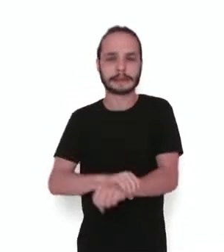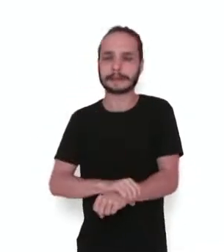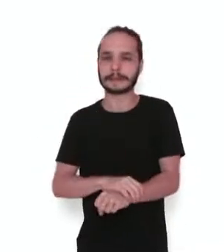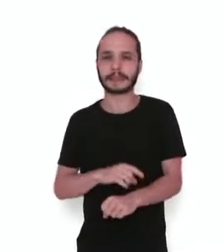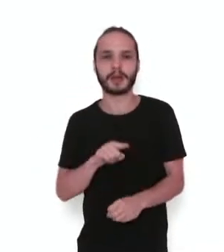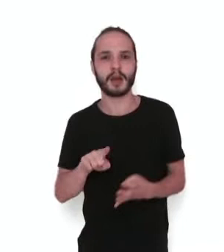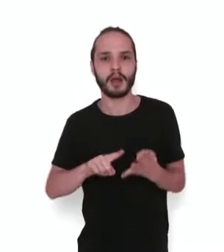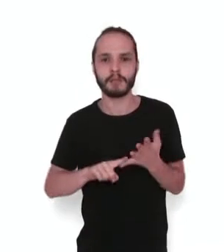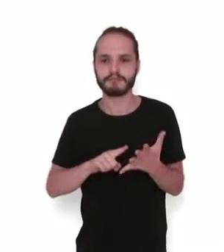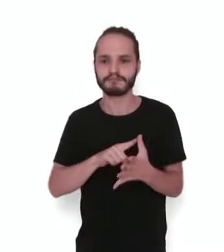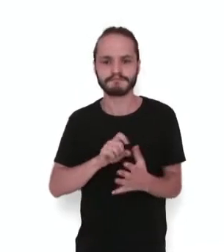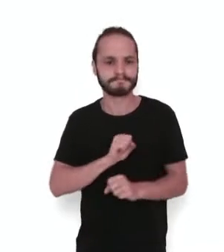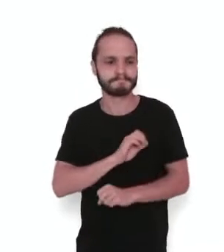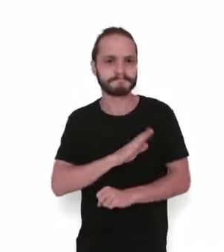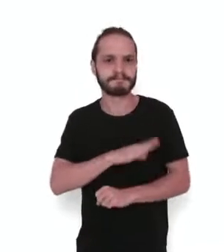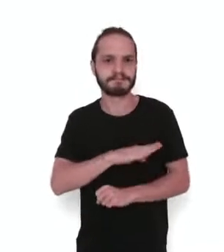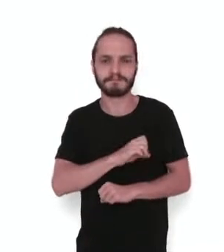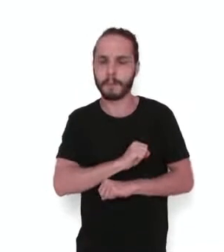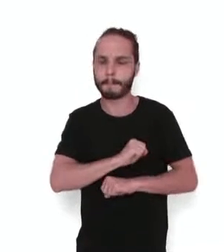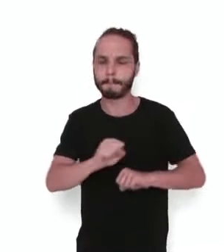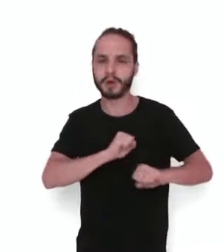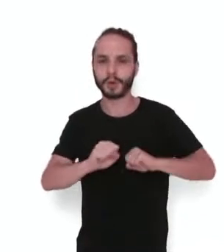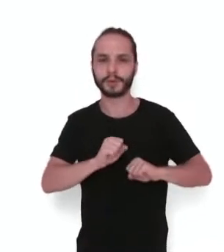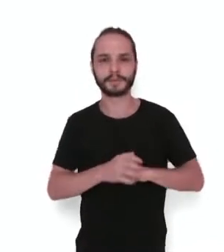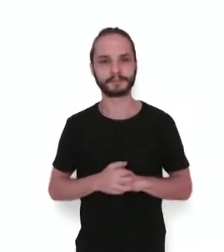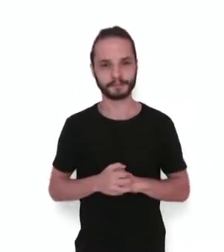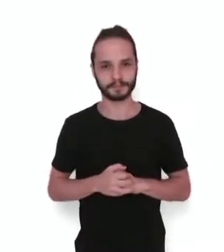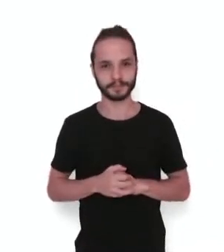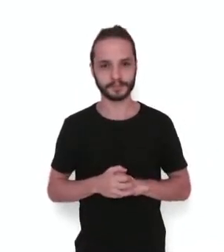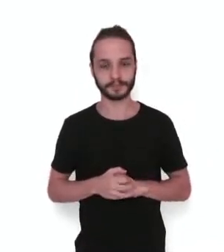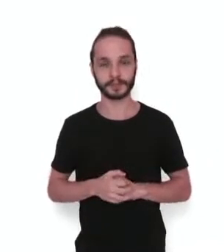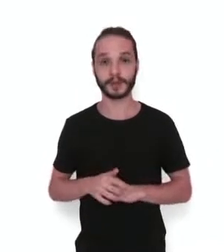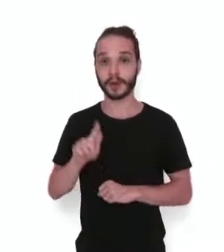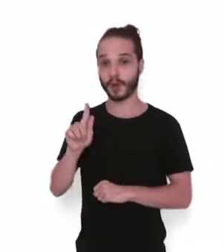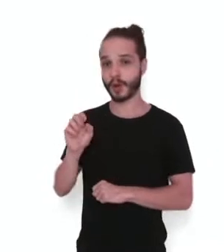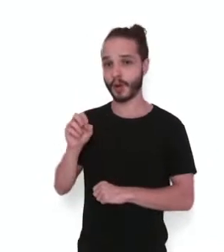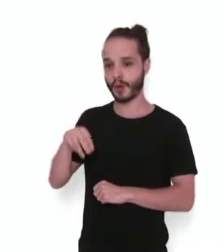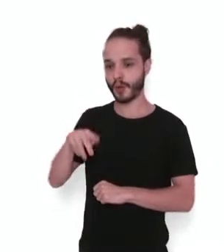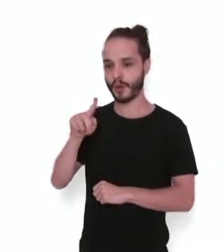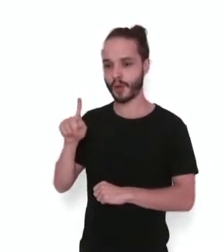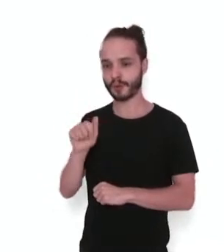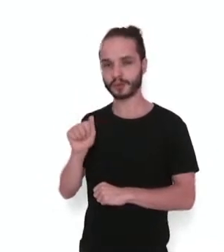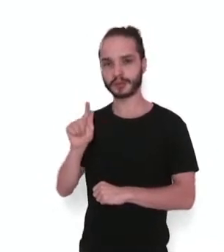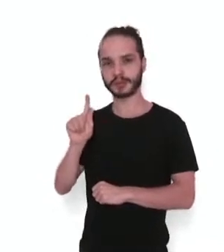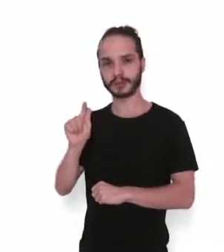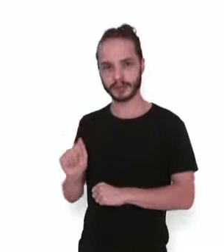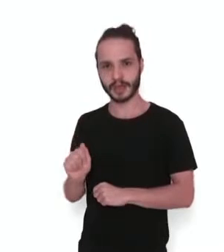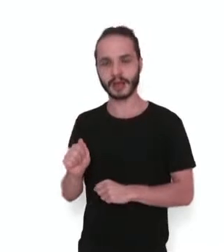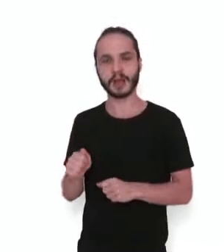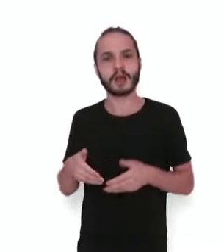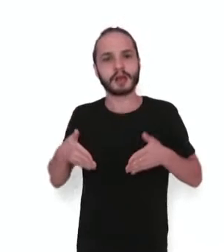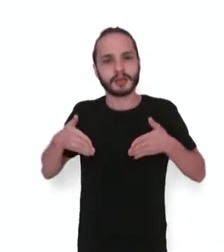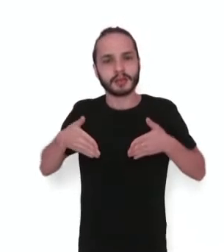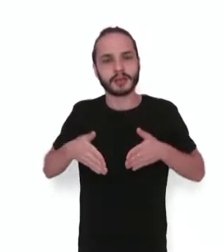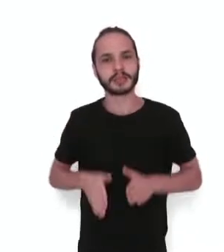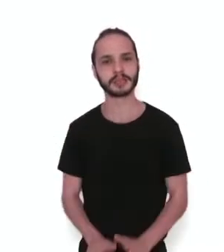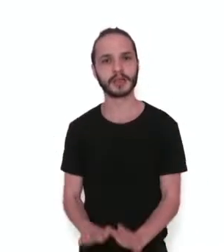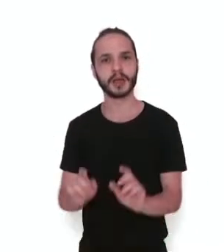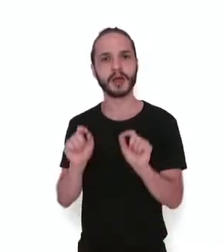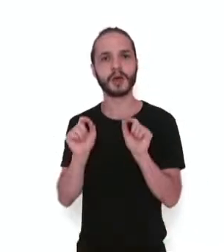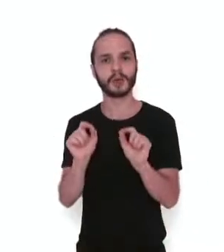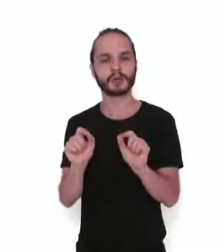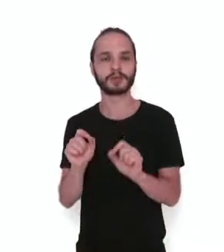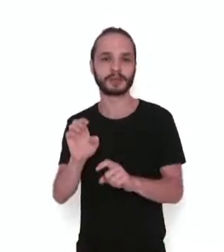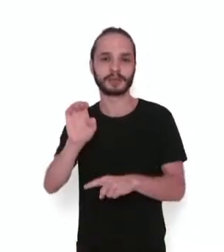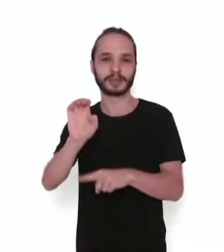Coração. O Luiz Gonzaga de Nascimento Júnior, conhecido por Gonzaguinha, então nasceu no Morro de São Carlos, no Estácio, no Rio de